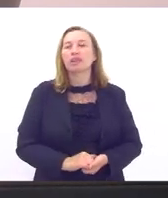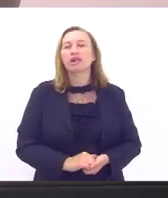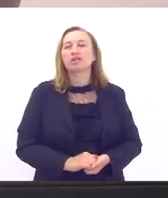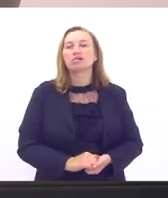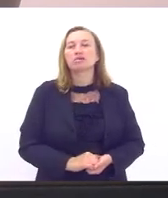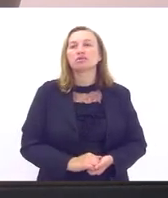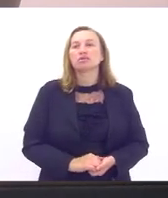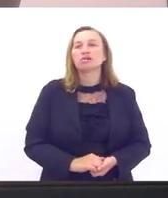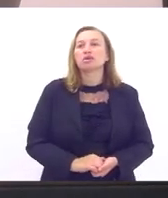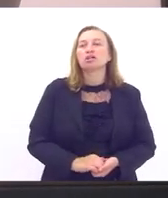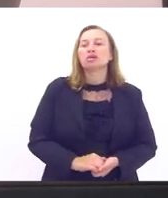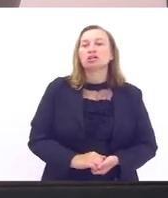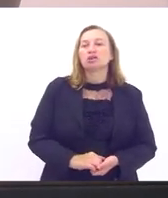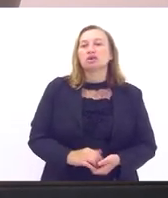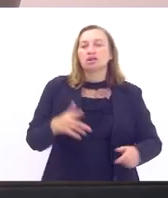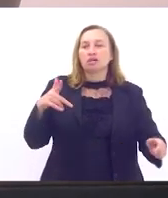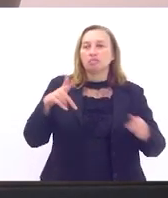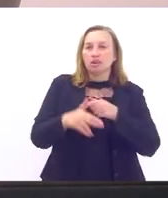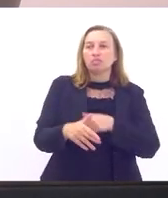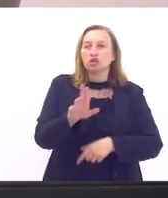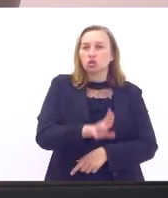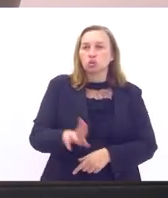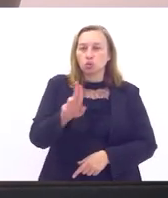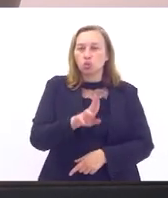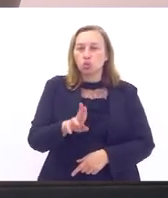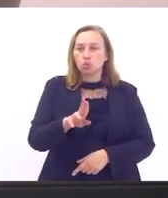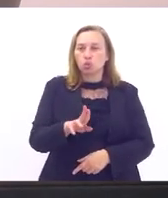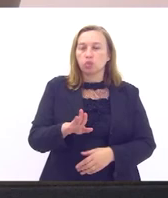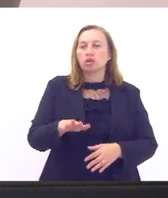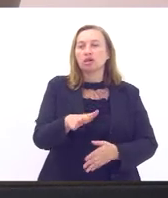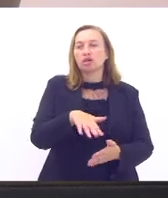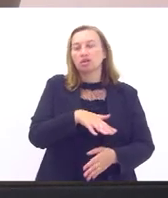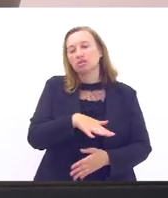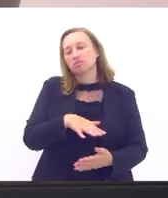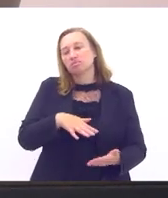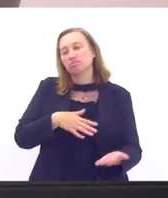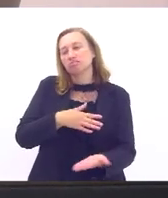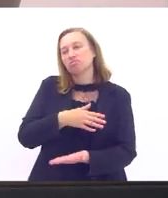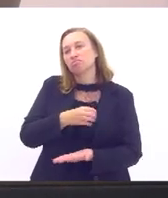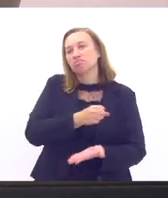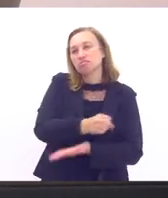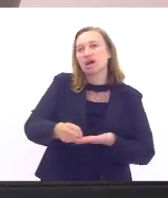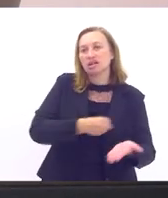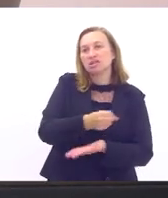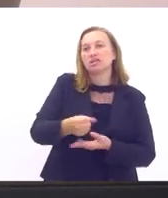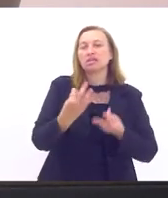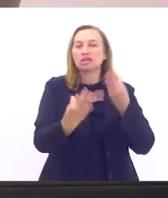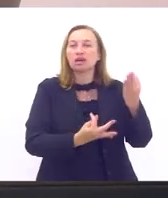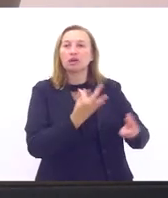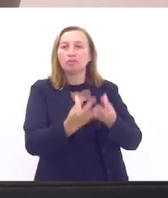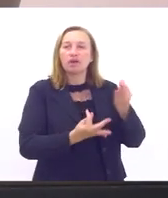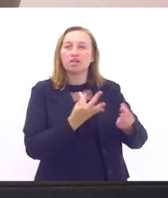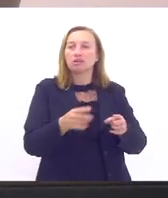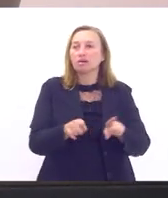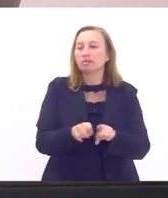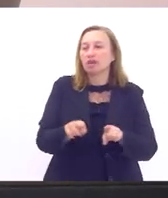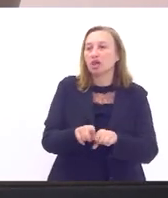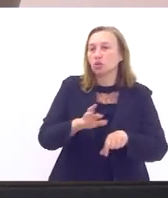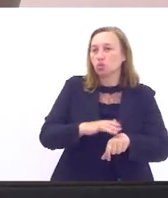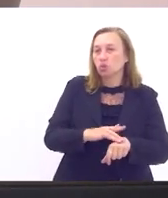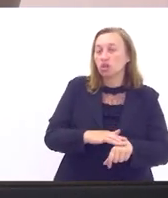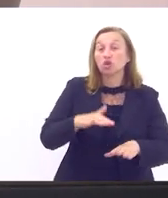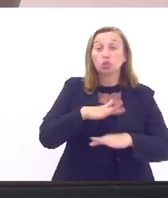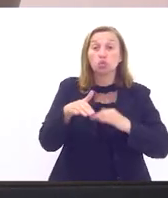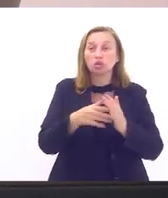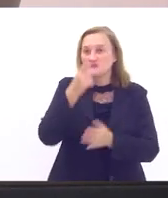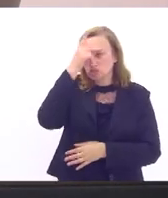em situações de intolerância ou impedimento de uso de esquema base terapêutico, tuberculose multirresistente, com infecção. Isso para sem falar que todas as